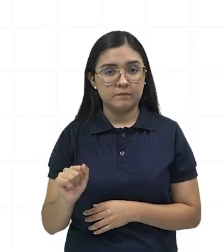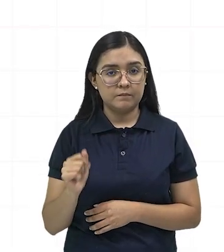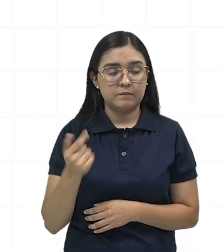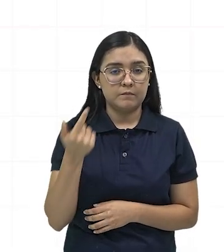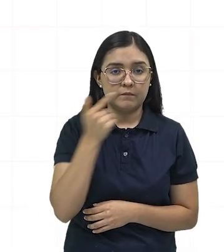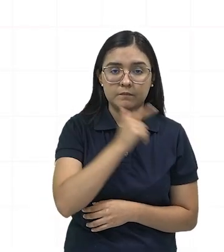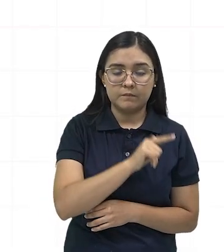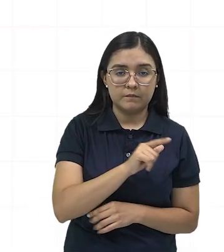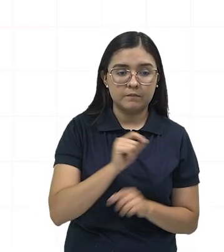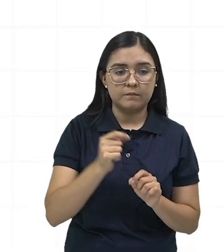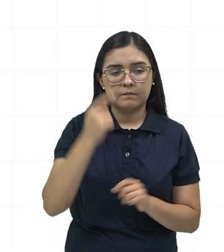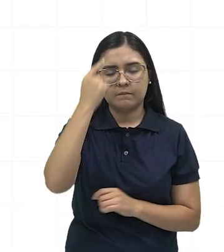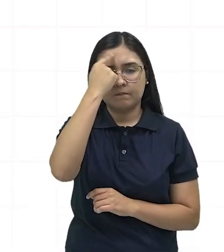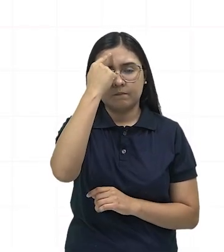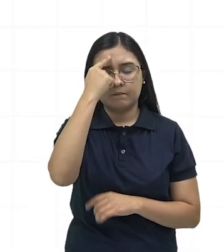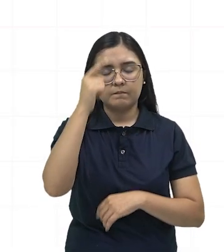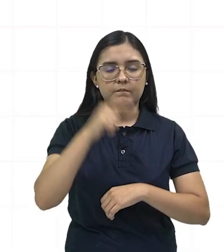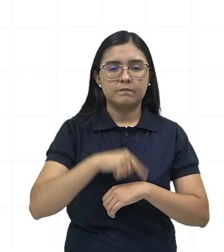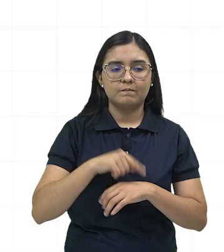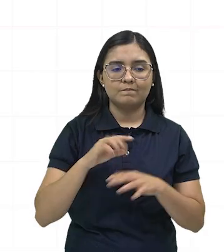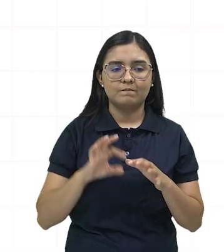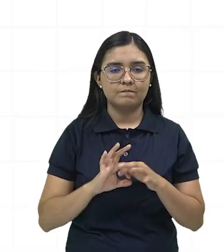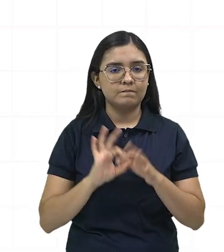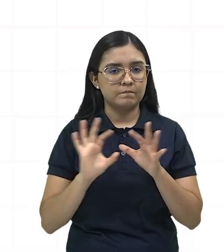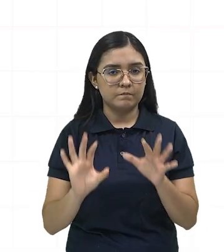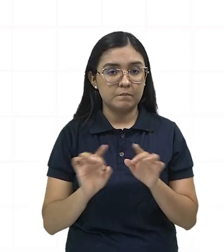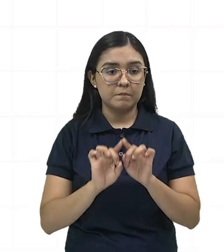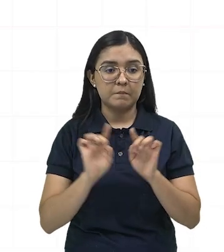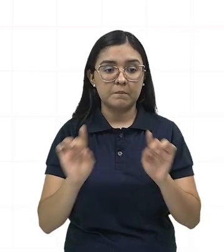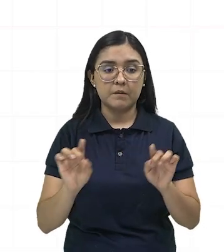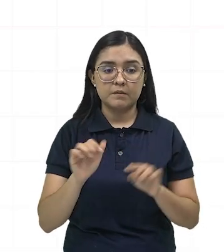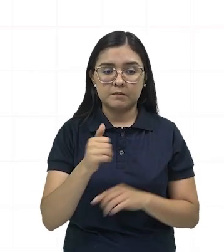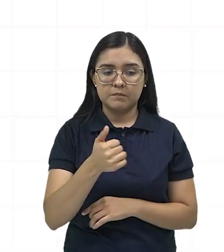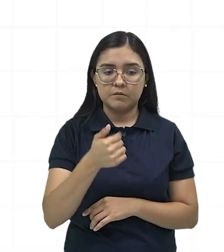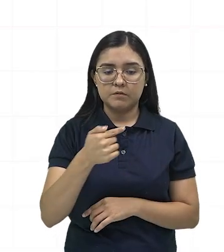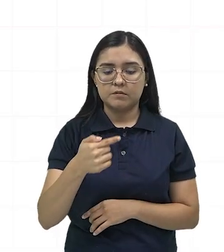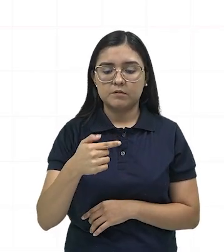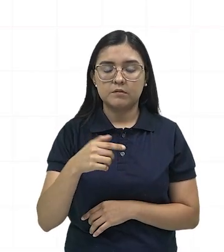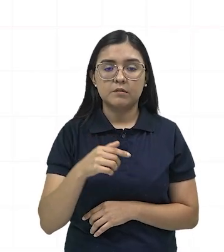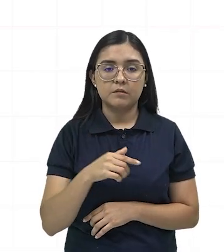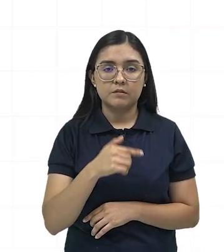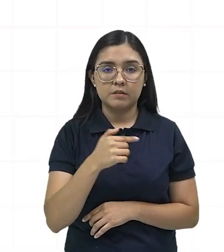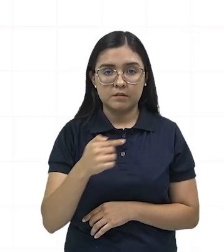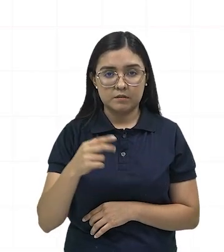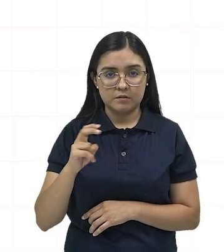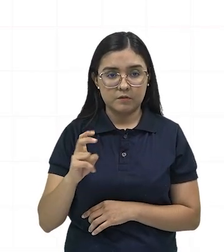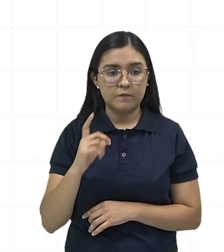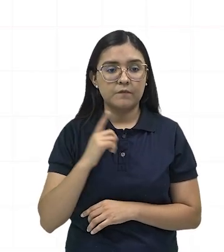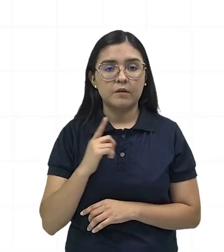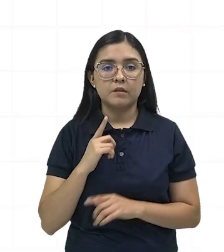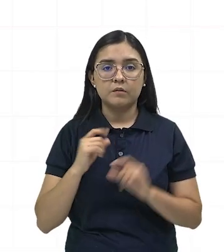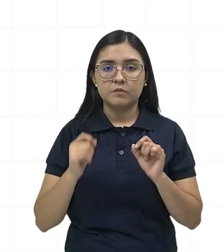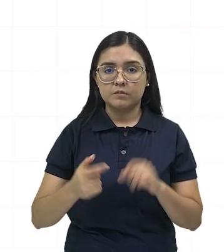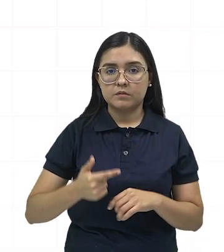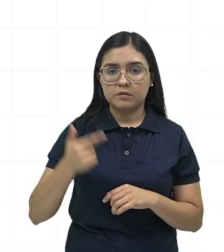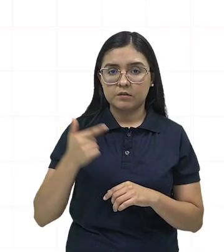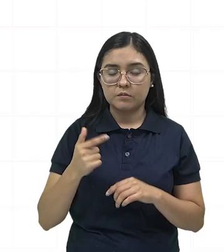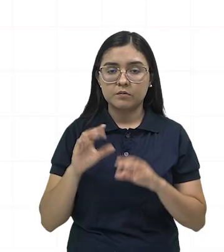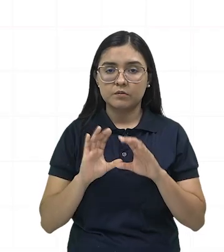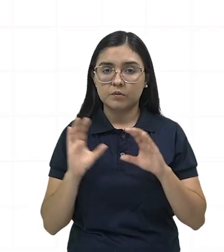ali pensar em um momento de independência. Mas em 1775